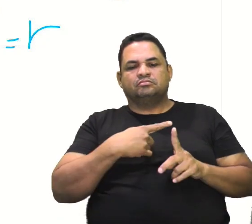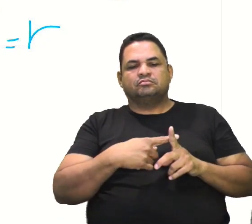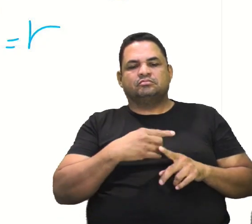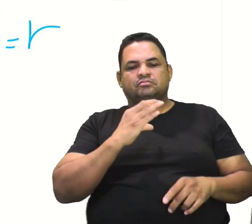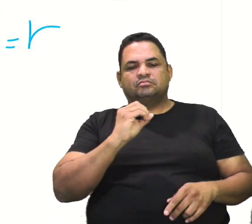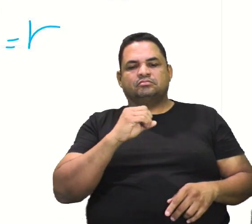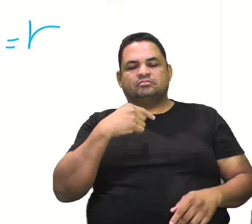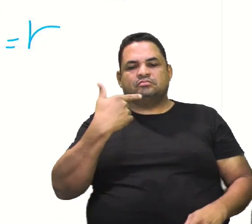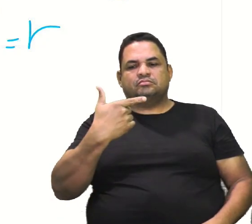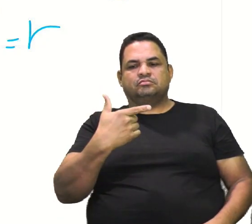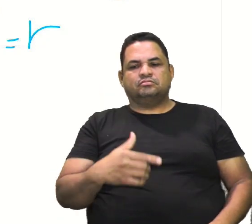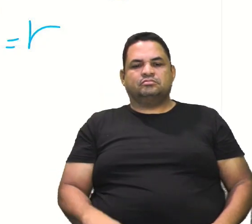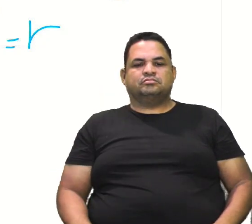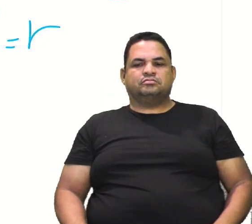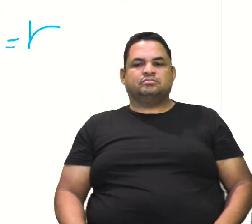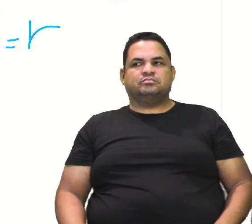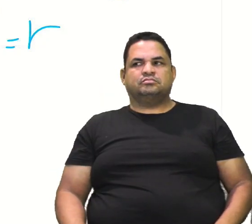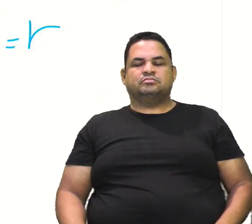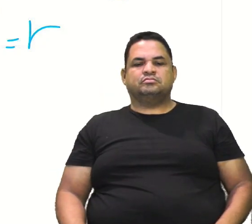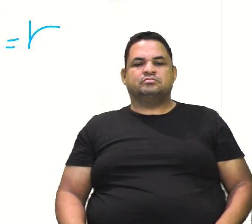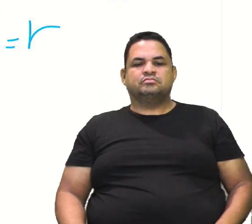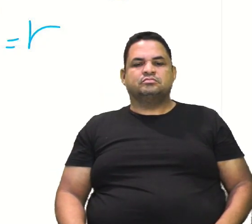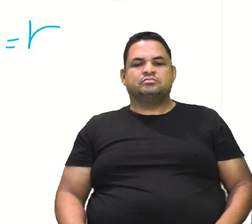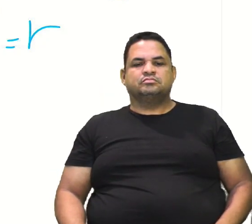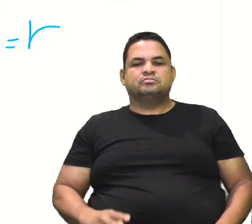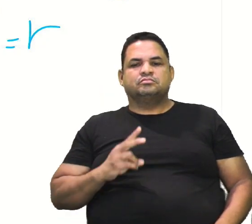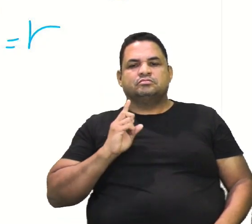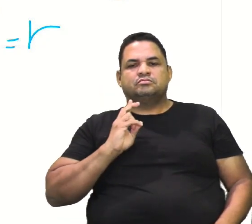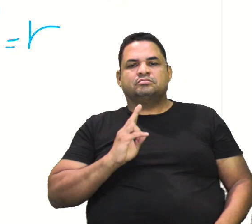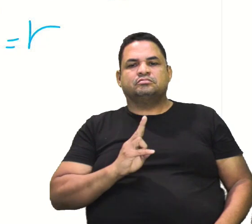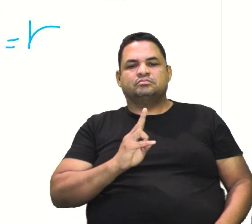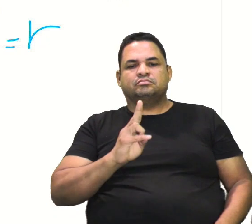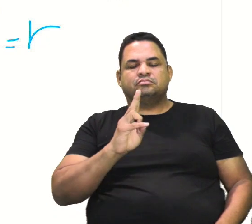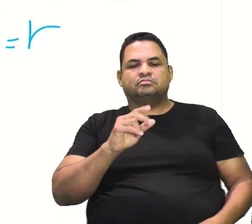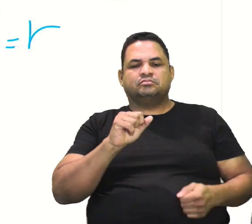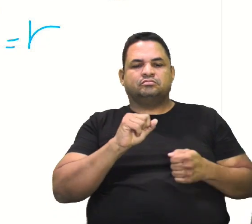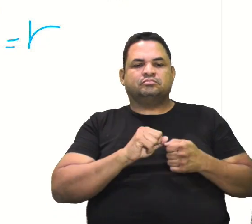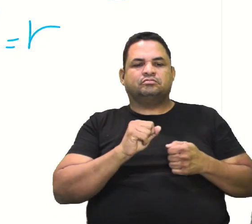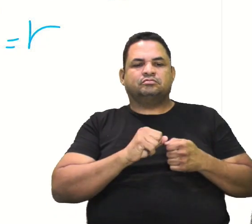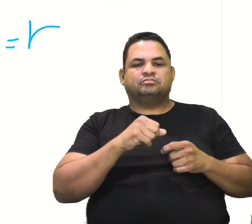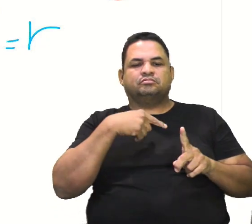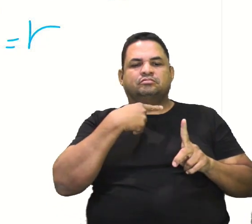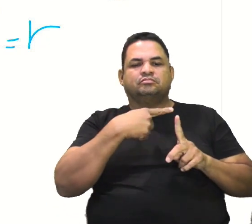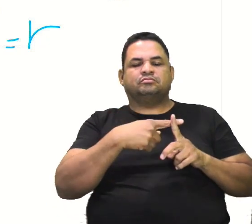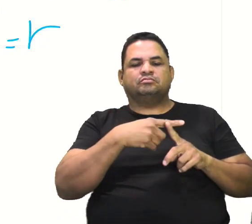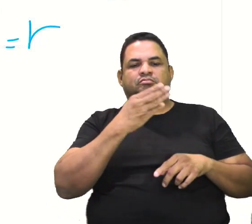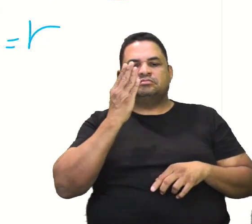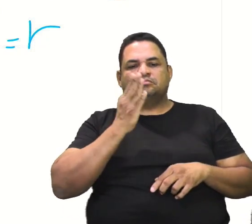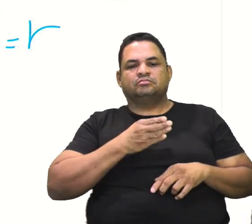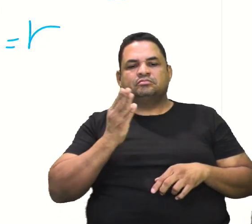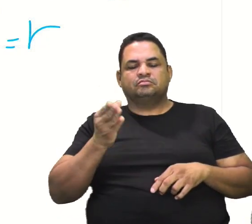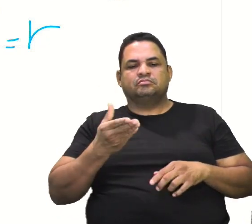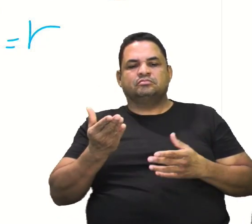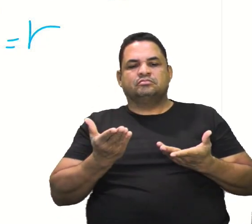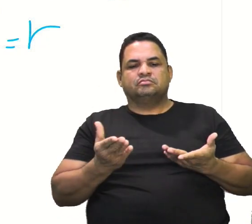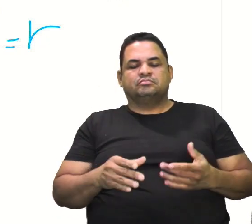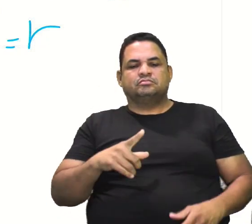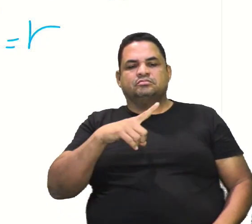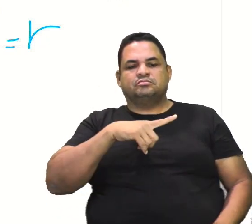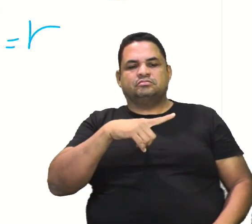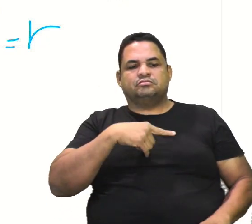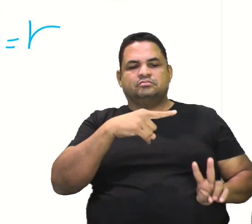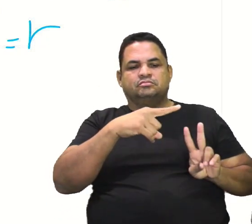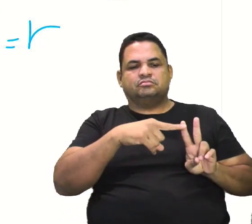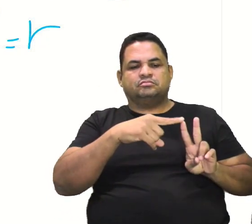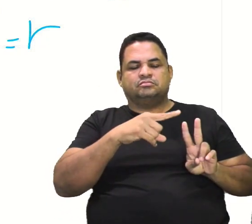mais 0 ao quadrado. Beleza. Continuando aqui, a gente vai fazer primeiro as multiplicações, isso aqui já zerou, né? Então a gente tem